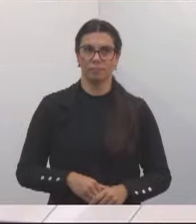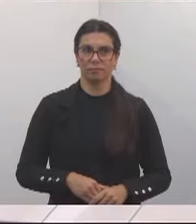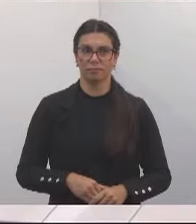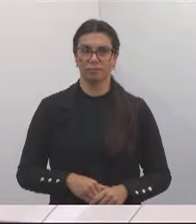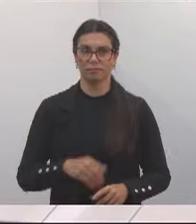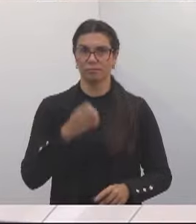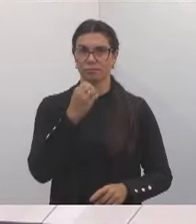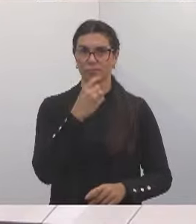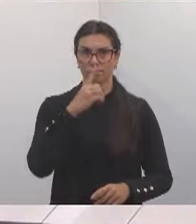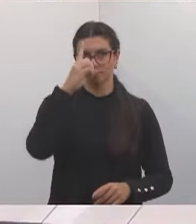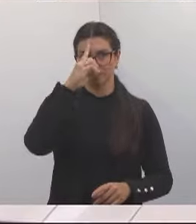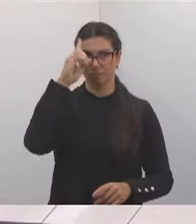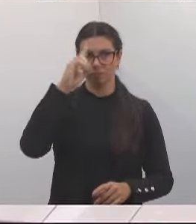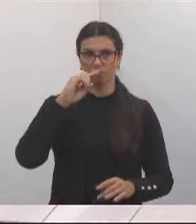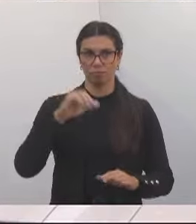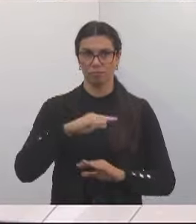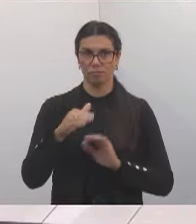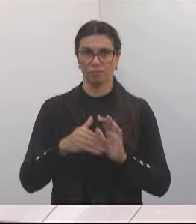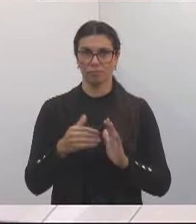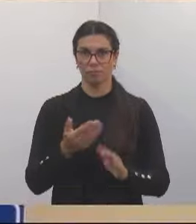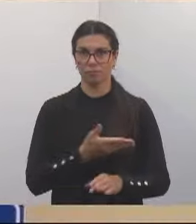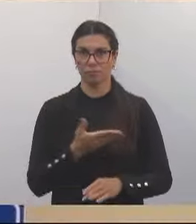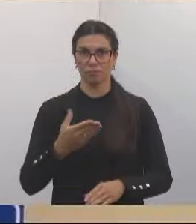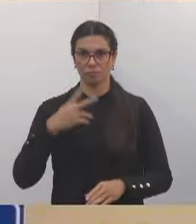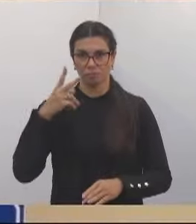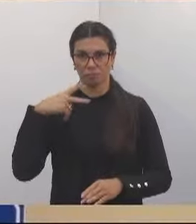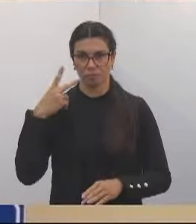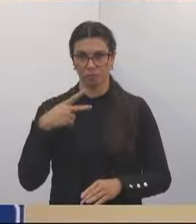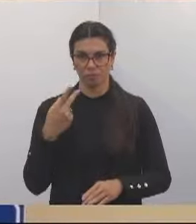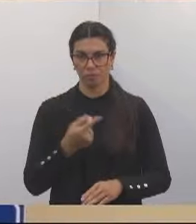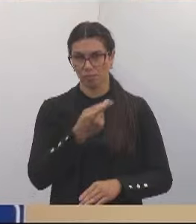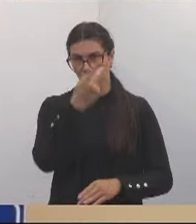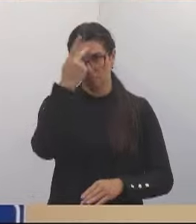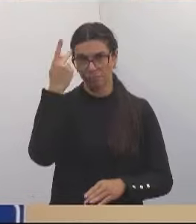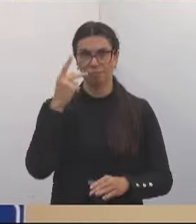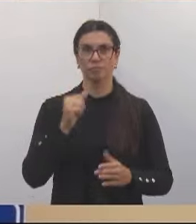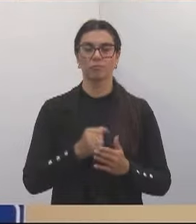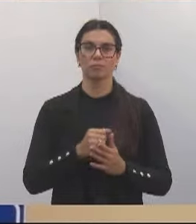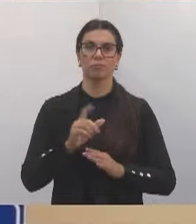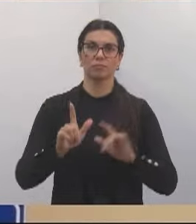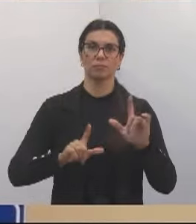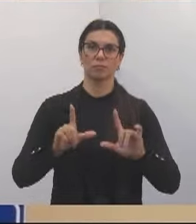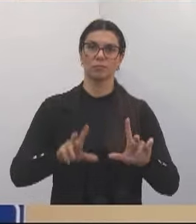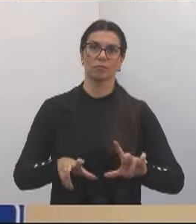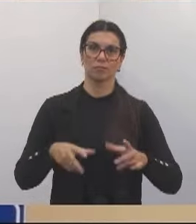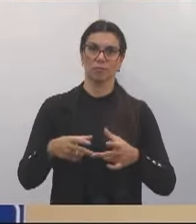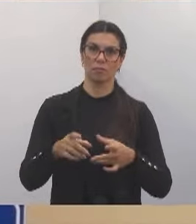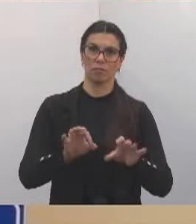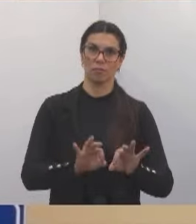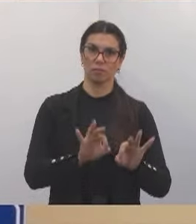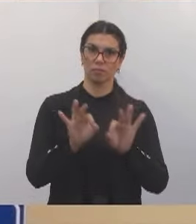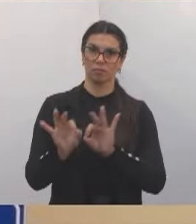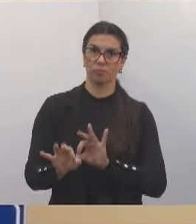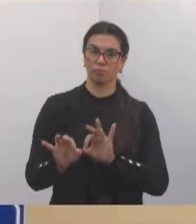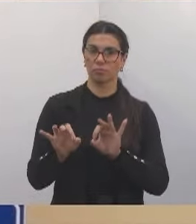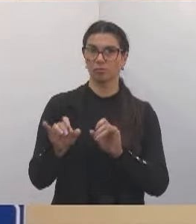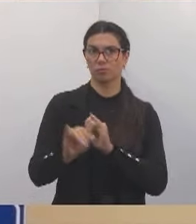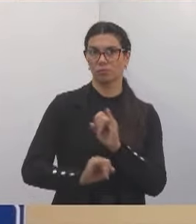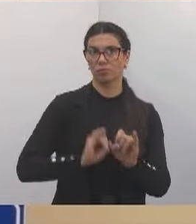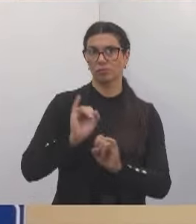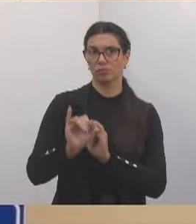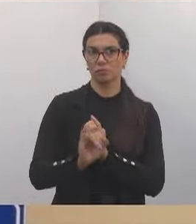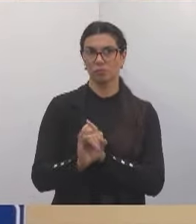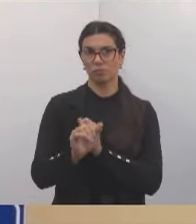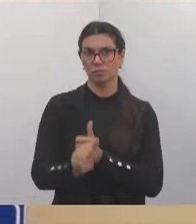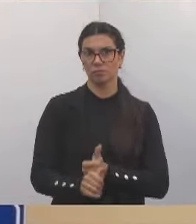Bom dia a todos, presidente Abner, nobres colegas vereadores, os munícipes que nos acompanham pela TV Câmara através da internet e da TV. Eu acho